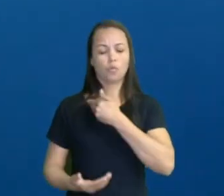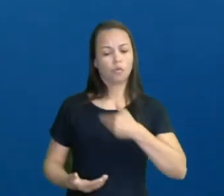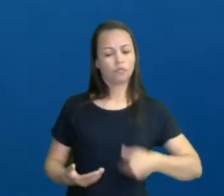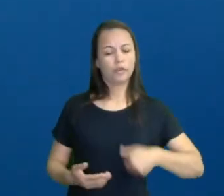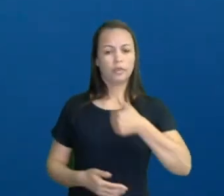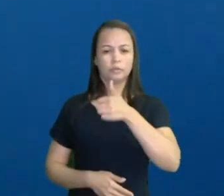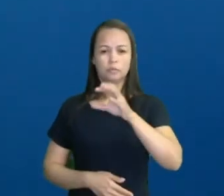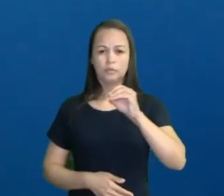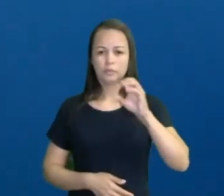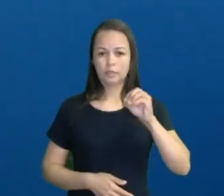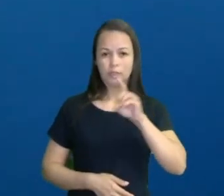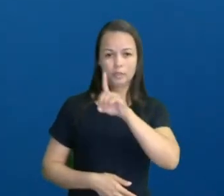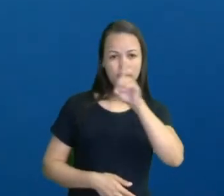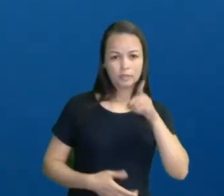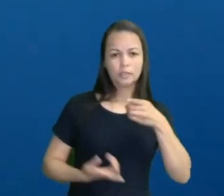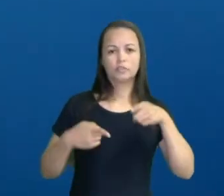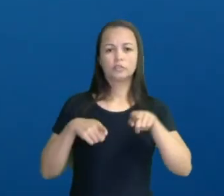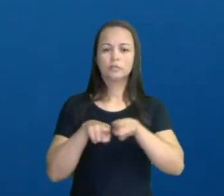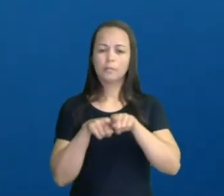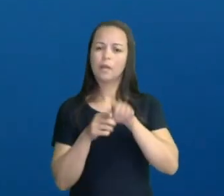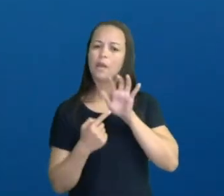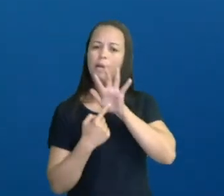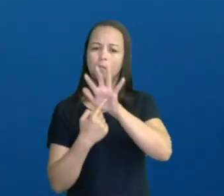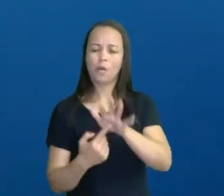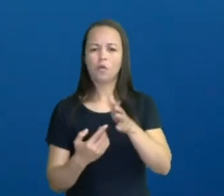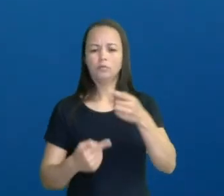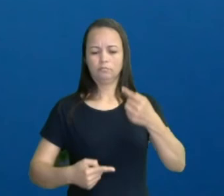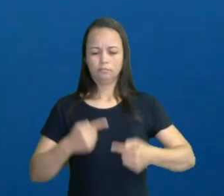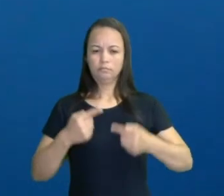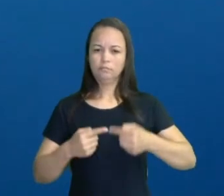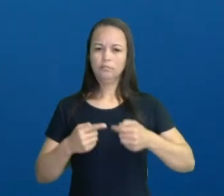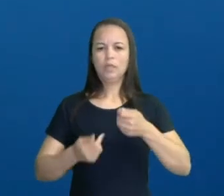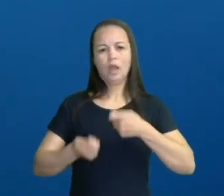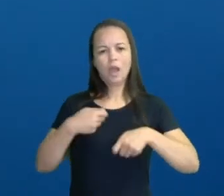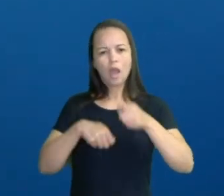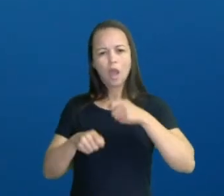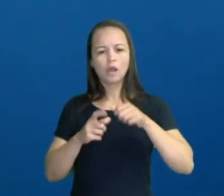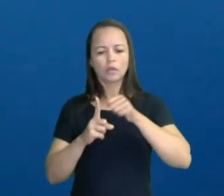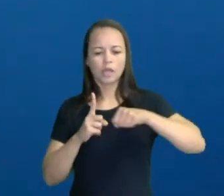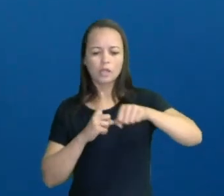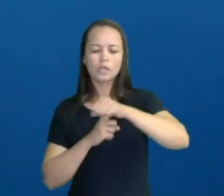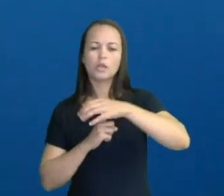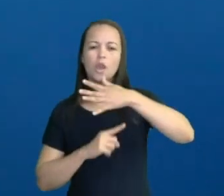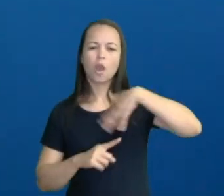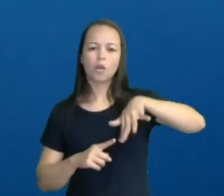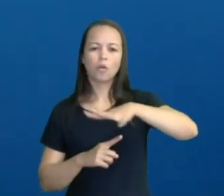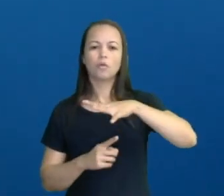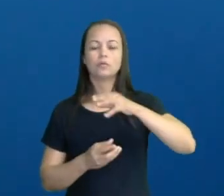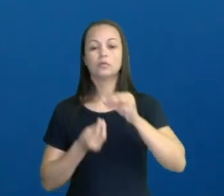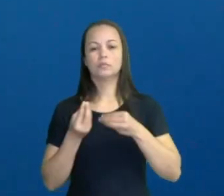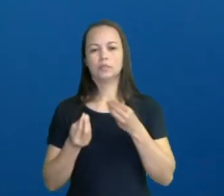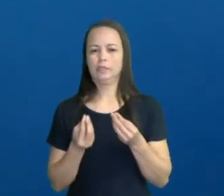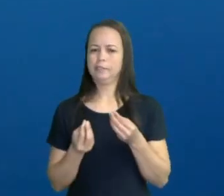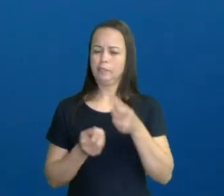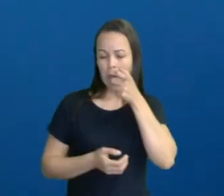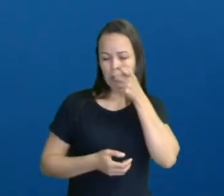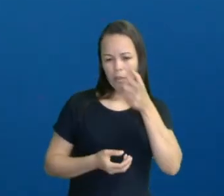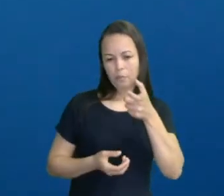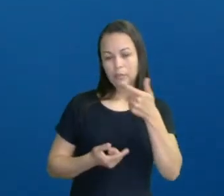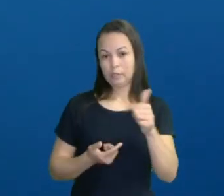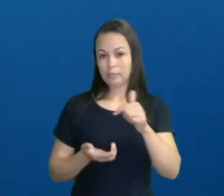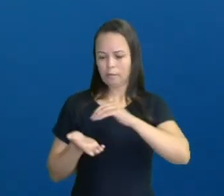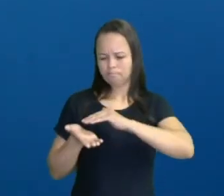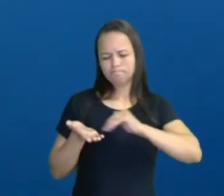insatisfação com essa instabilidade política, social e econômica. Então, se não é mais interessante, a